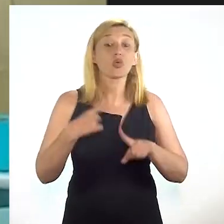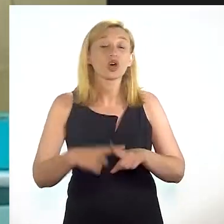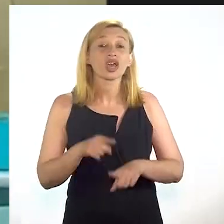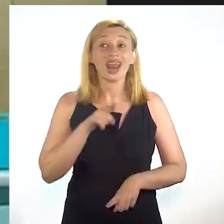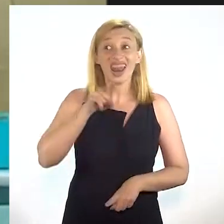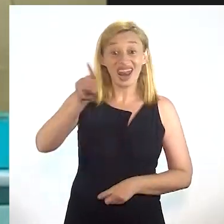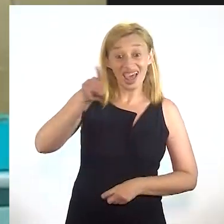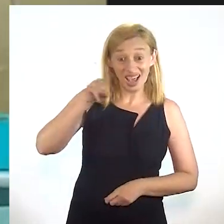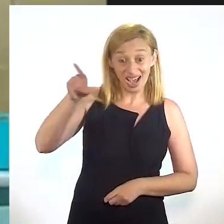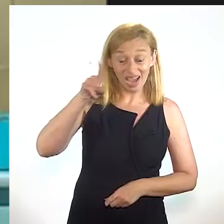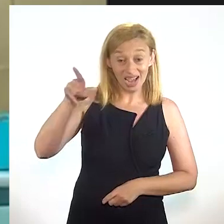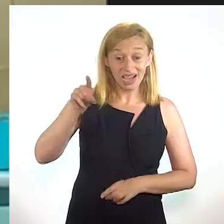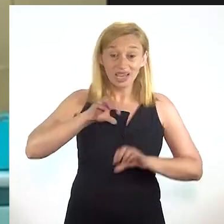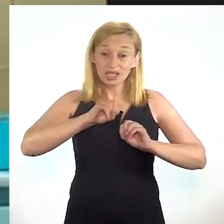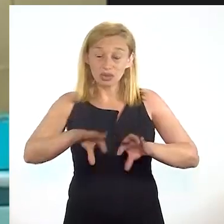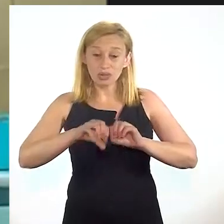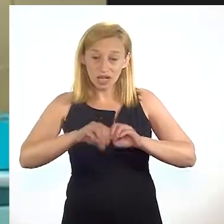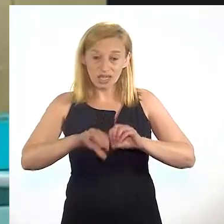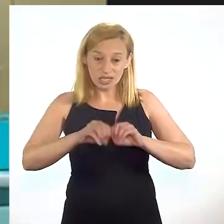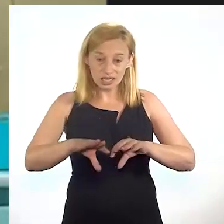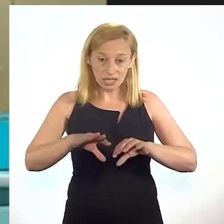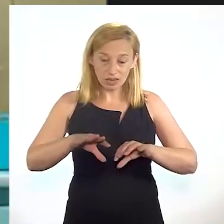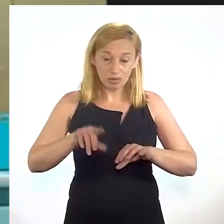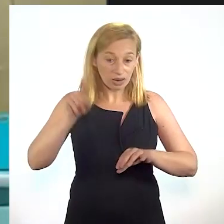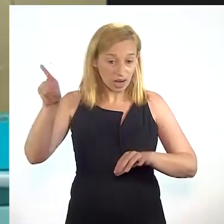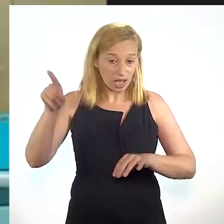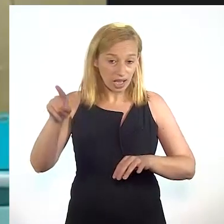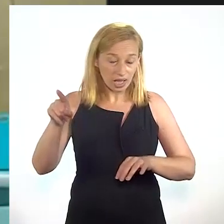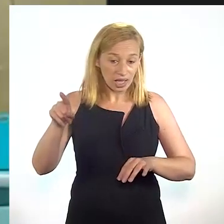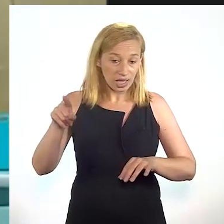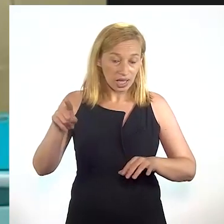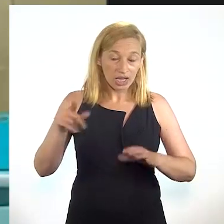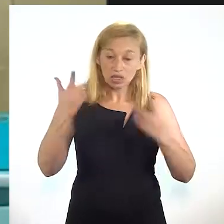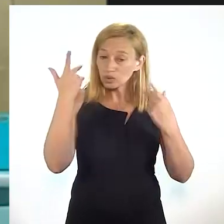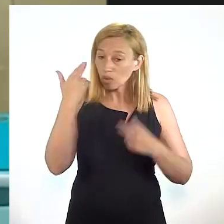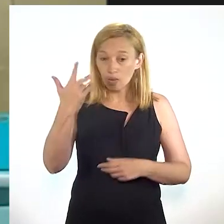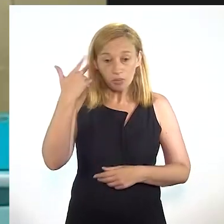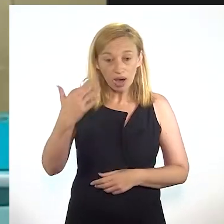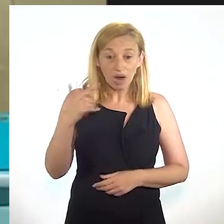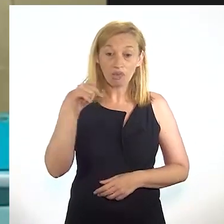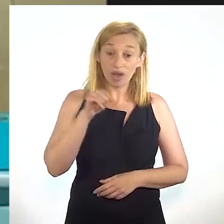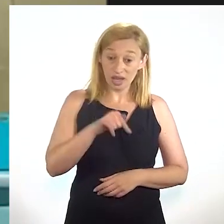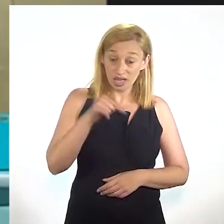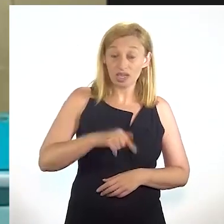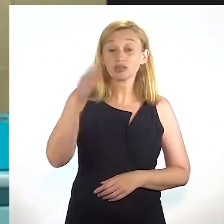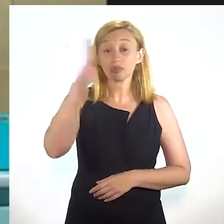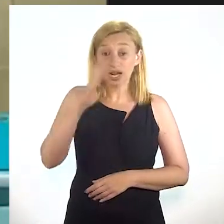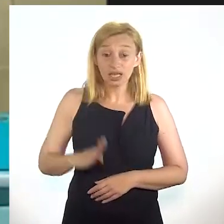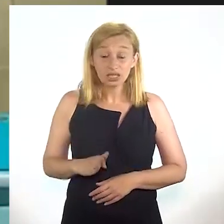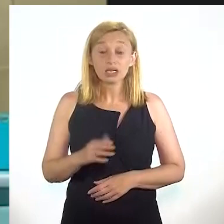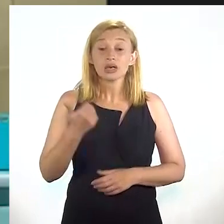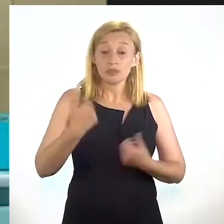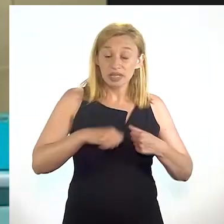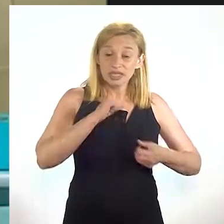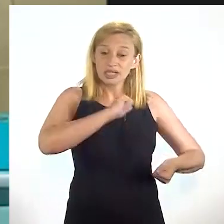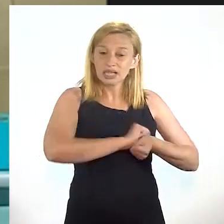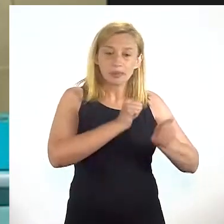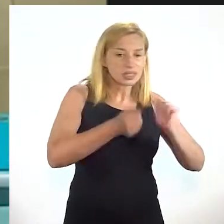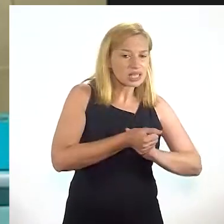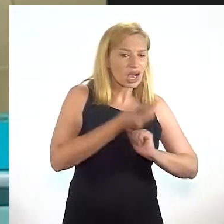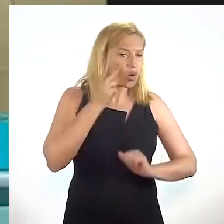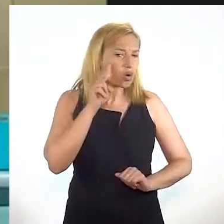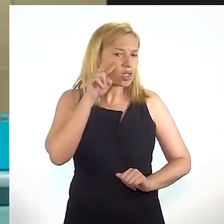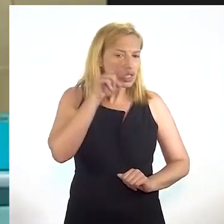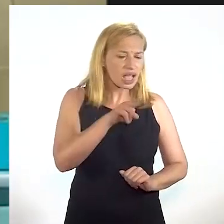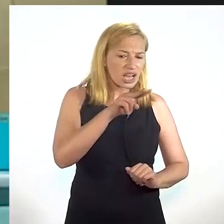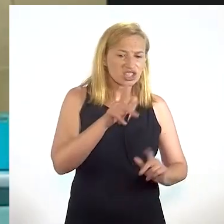é bem pequena. E por quê? Porque lá a educação preventiva é hábito. Então, a gente precisa aqui, enquanto